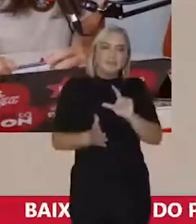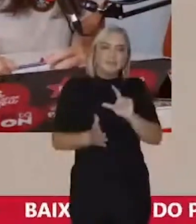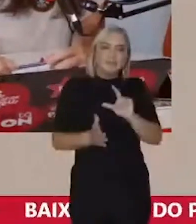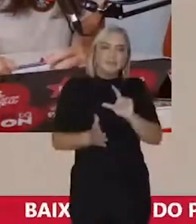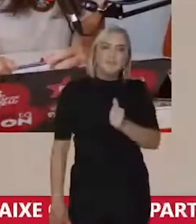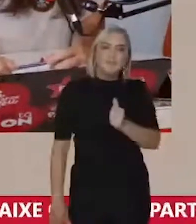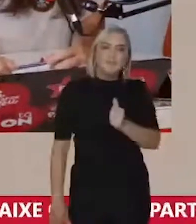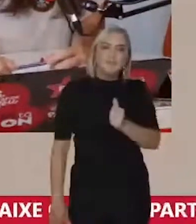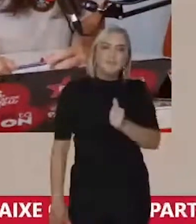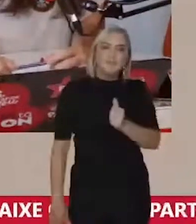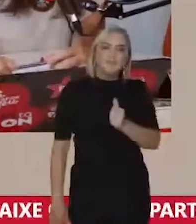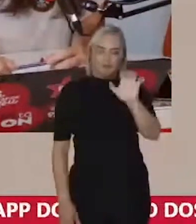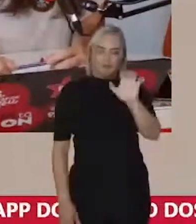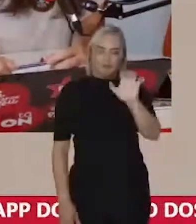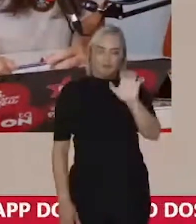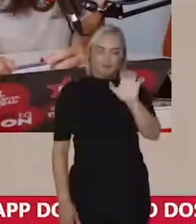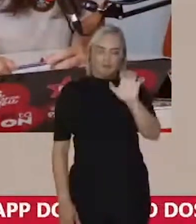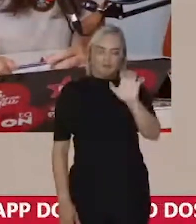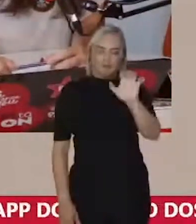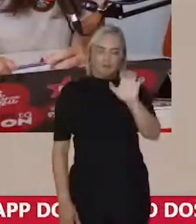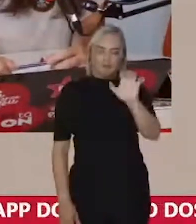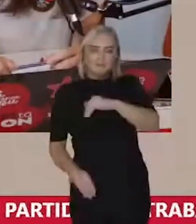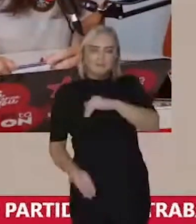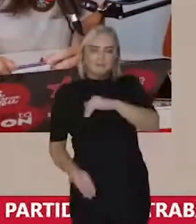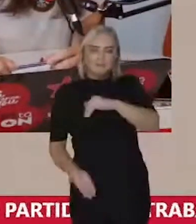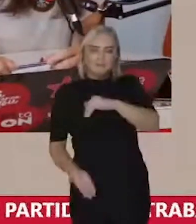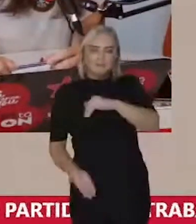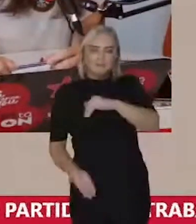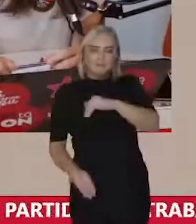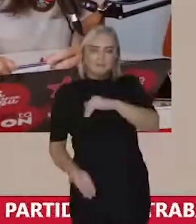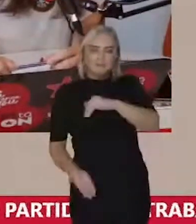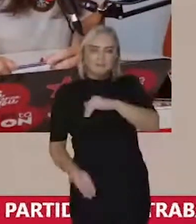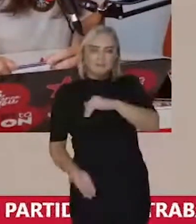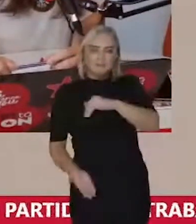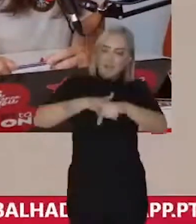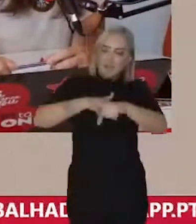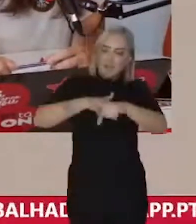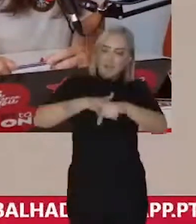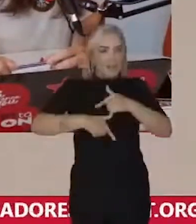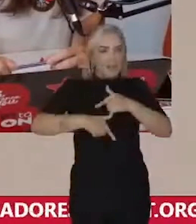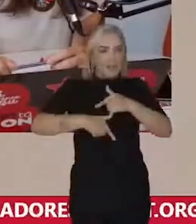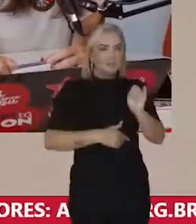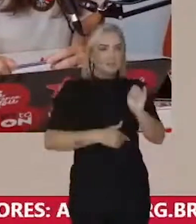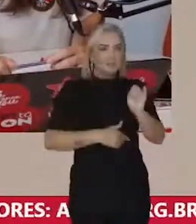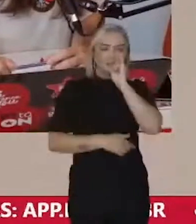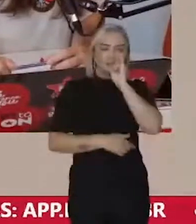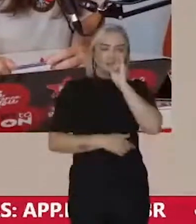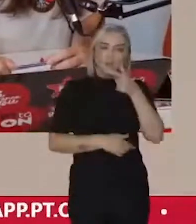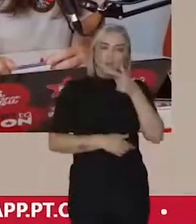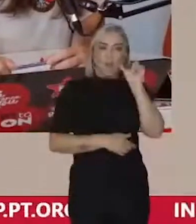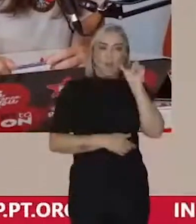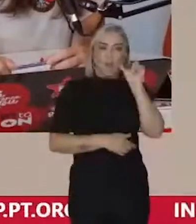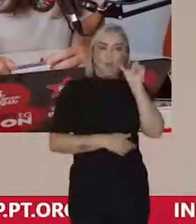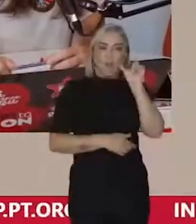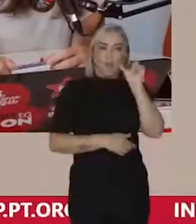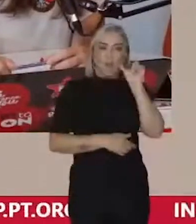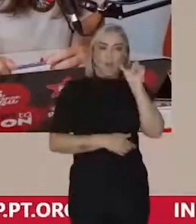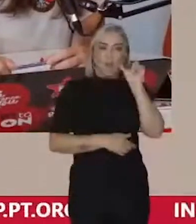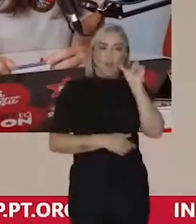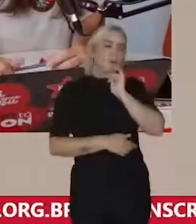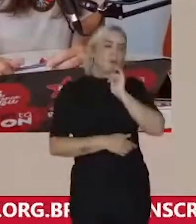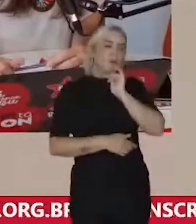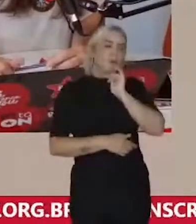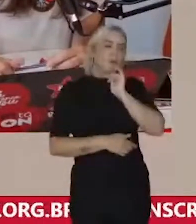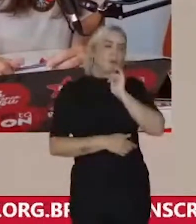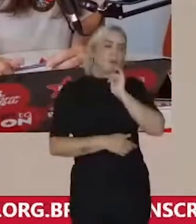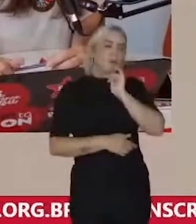e cada uma dessas secretarias estaduais de meio ambiente tem um papel extremamente ativo. Ontem, por exemplo, nós publicamos no site nacional